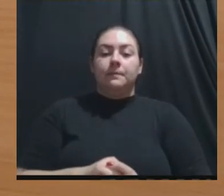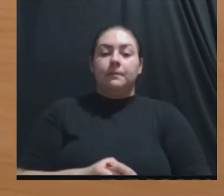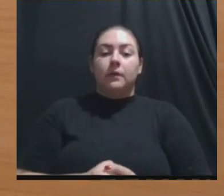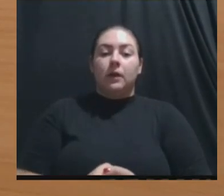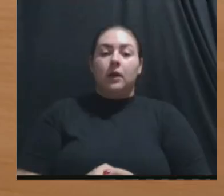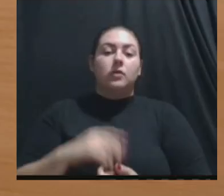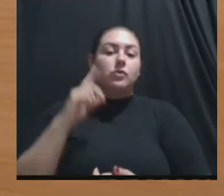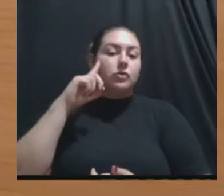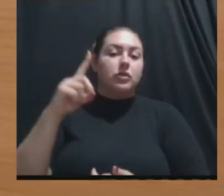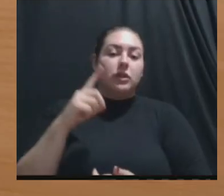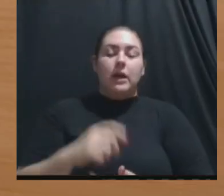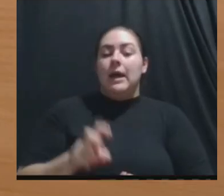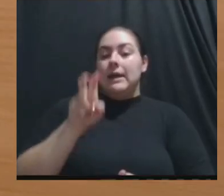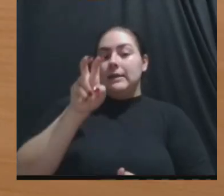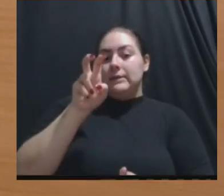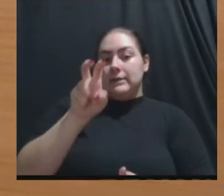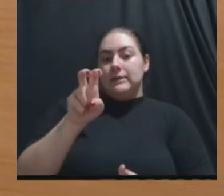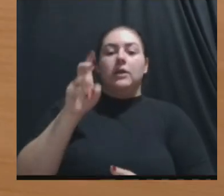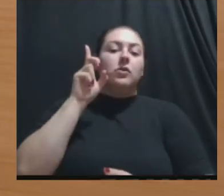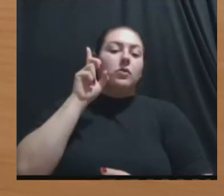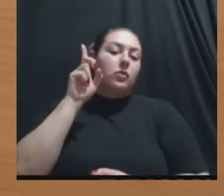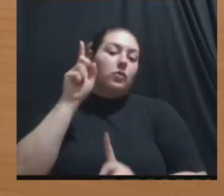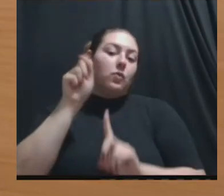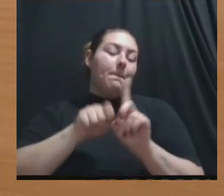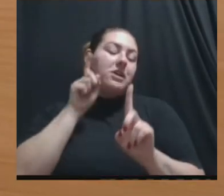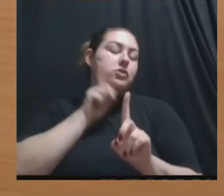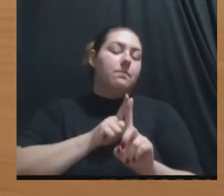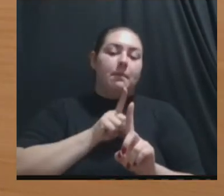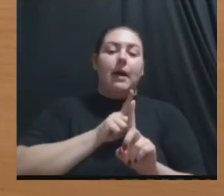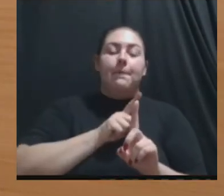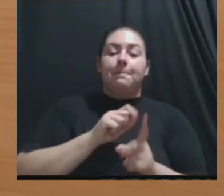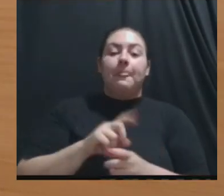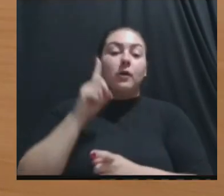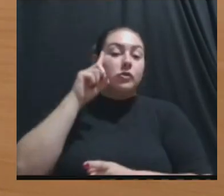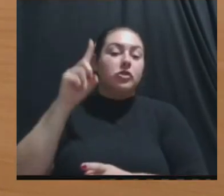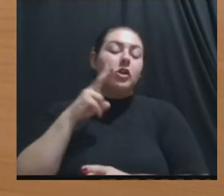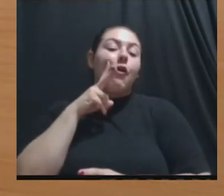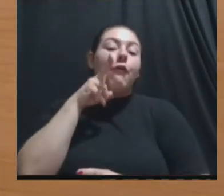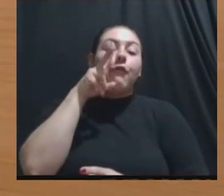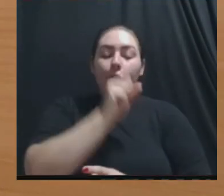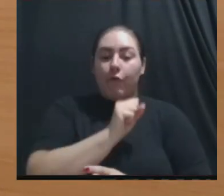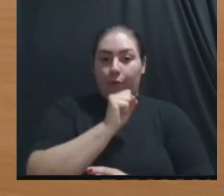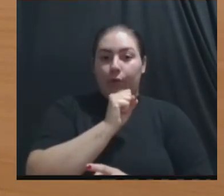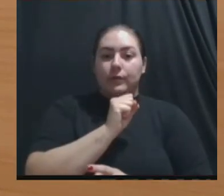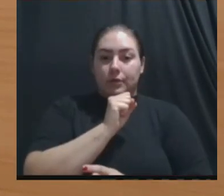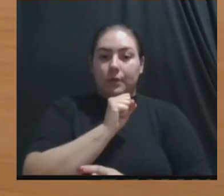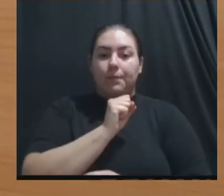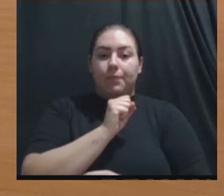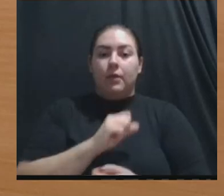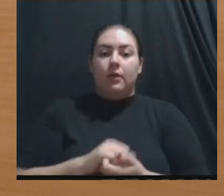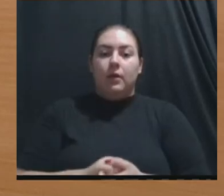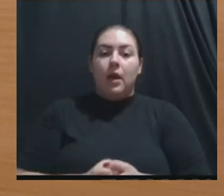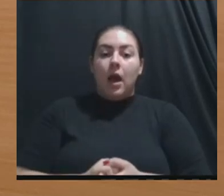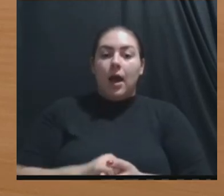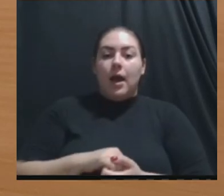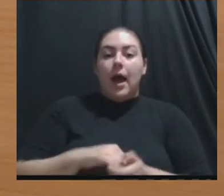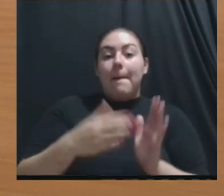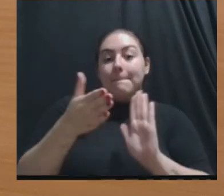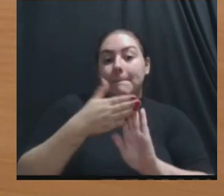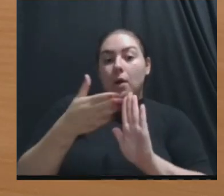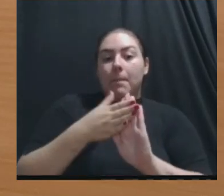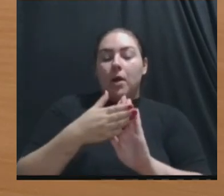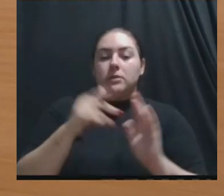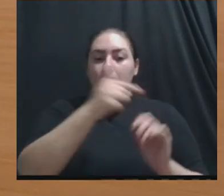Expedicionária Brasileira. Agora nós teremos, de acordo com essa proposta, a Semana da Força Aérea